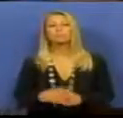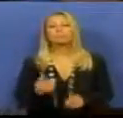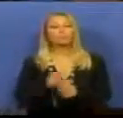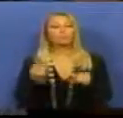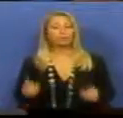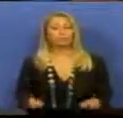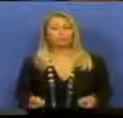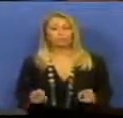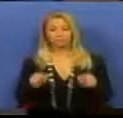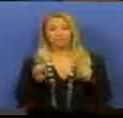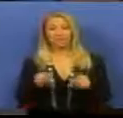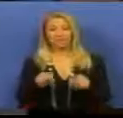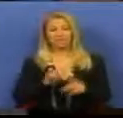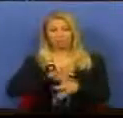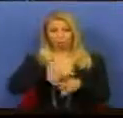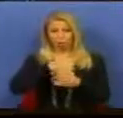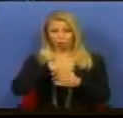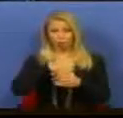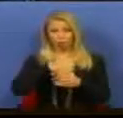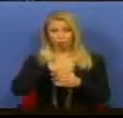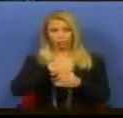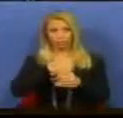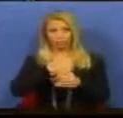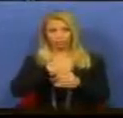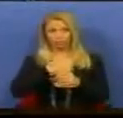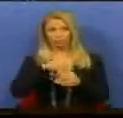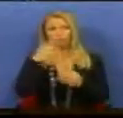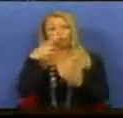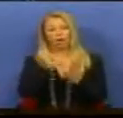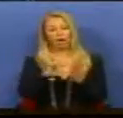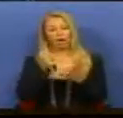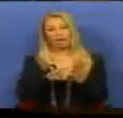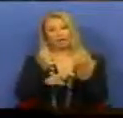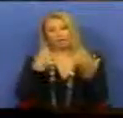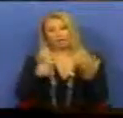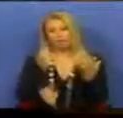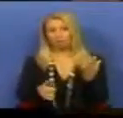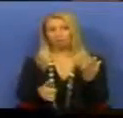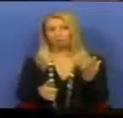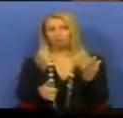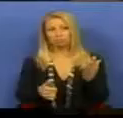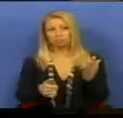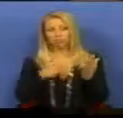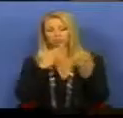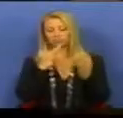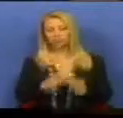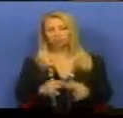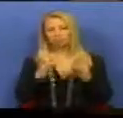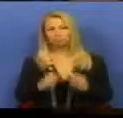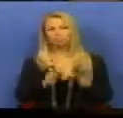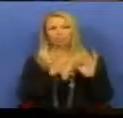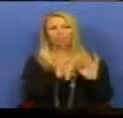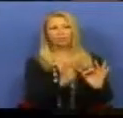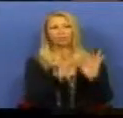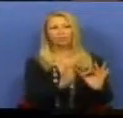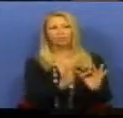Porque esse conteúdo, bem lidas as coisas, é inteiramente favorável à